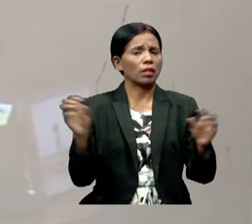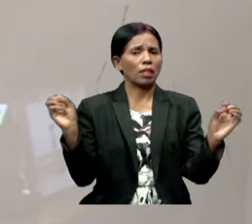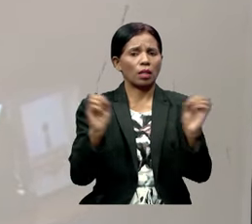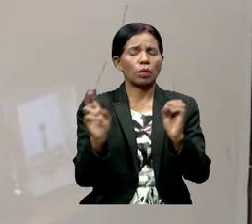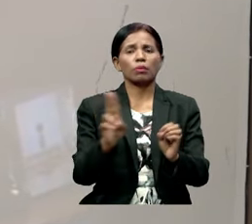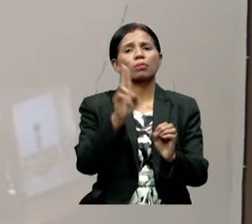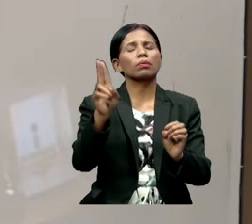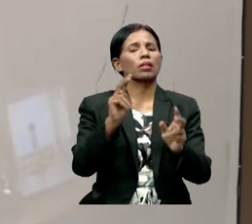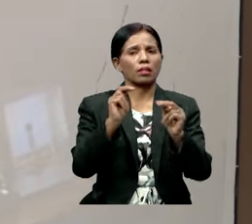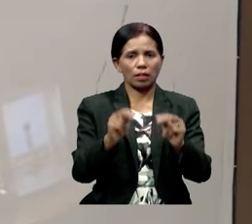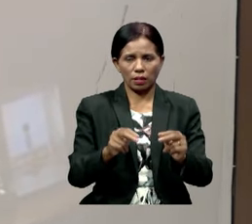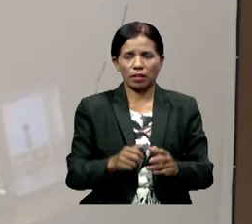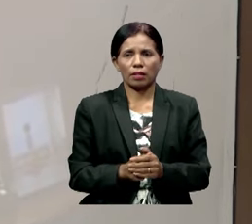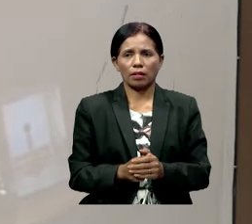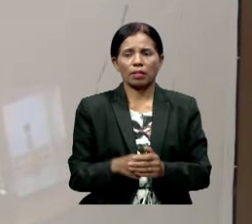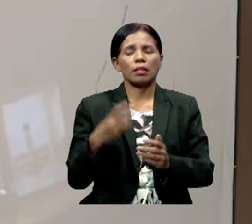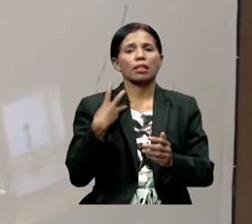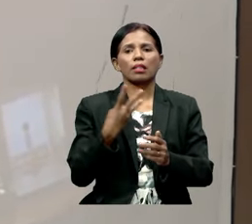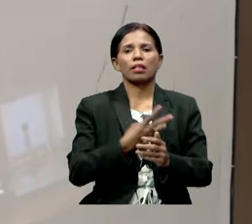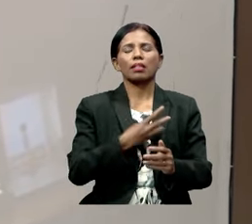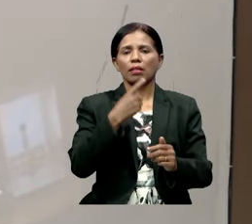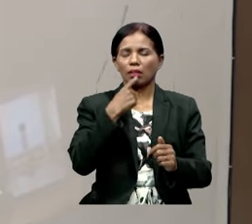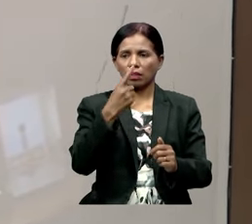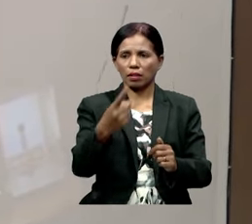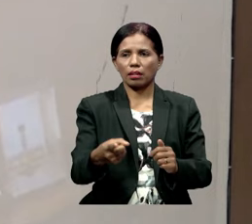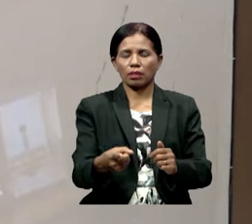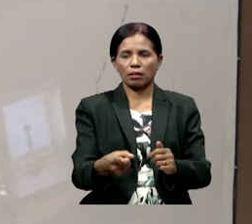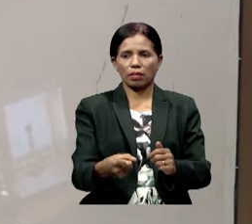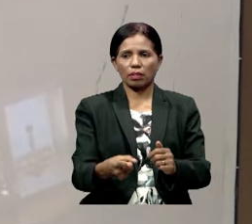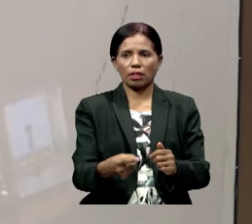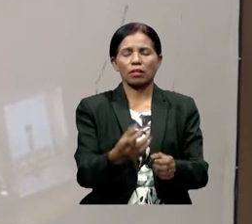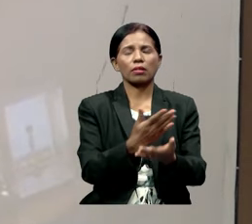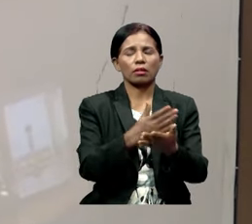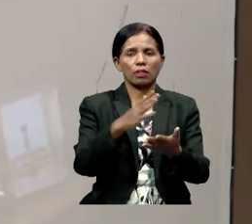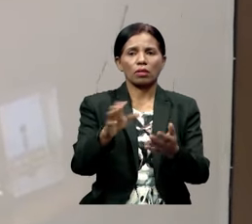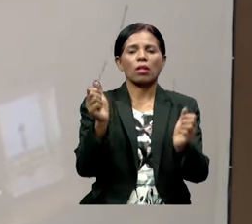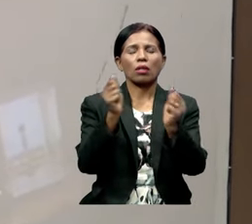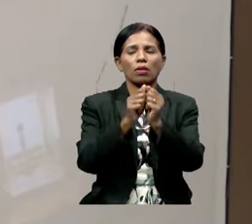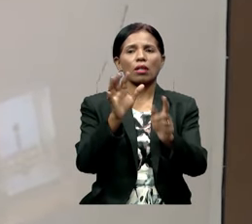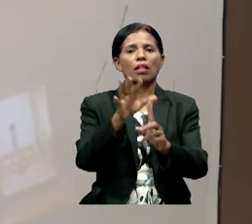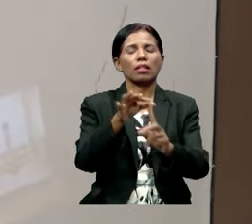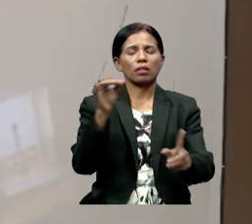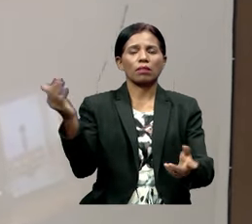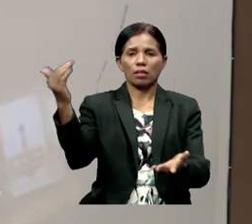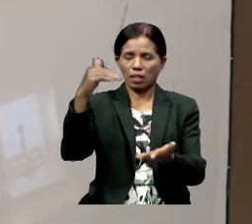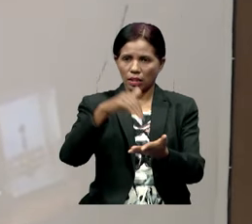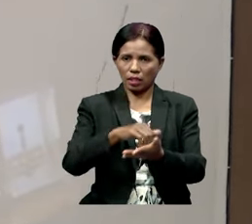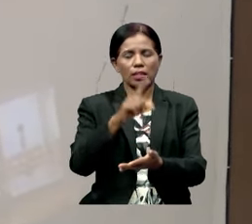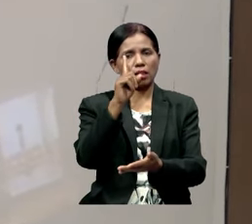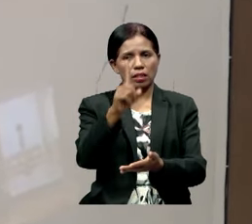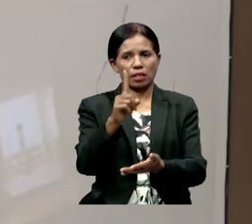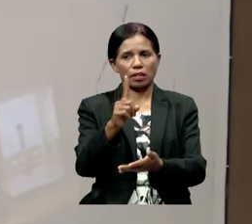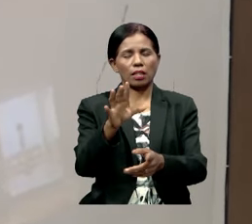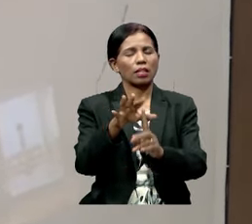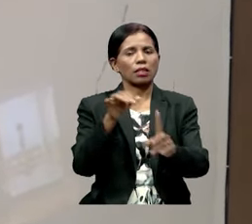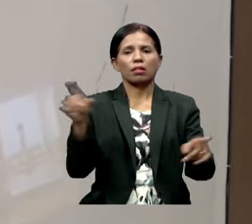ne, então ita dehan, recentemente ho eleição da lei da de. Fase eleição lá nessa